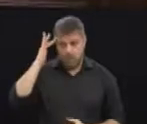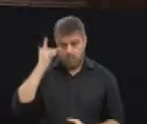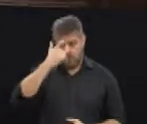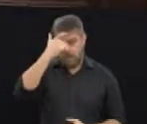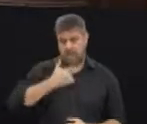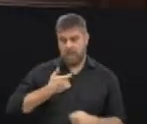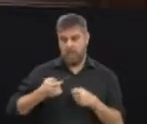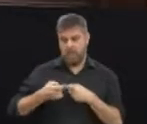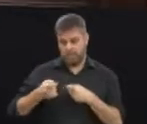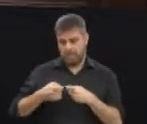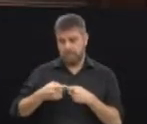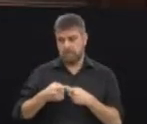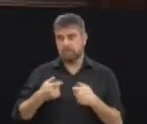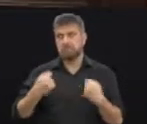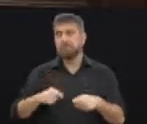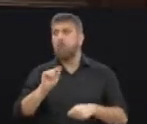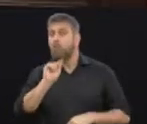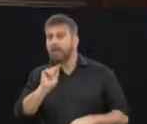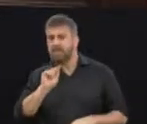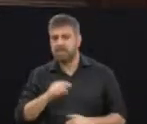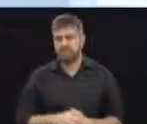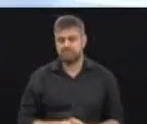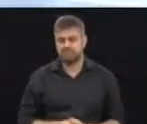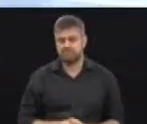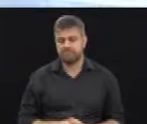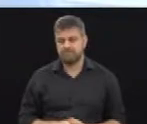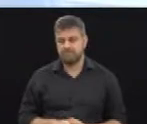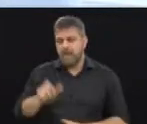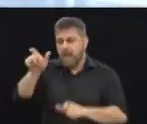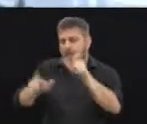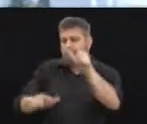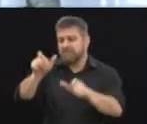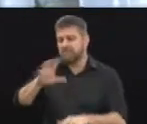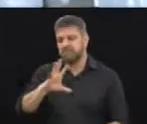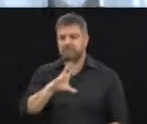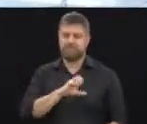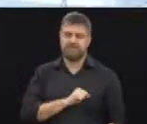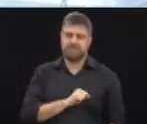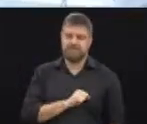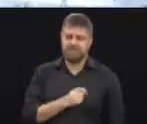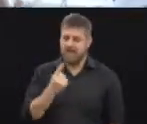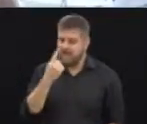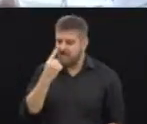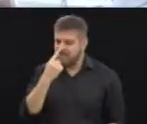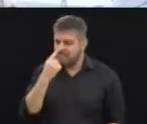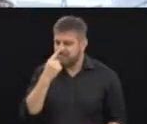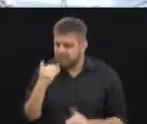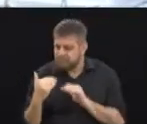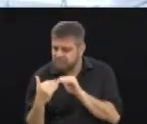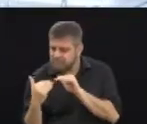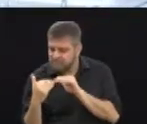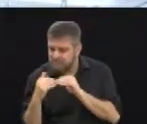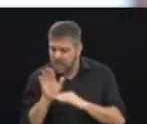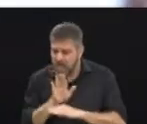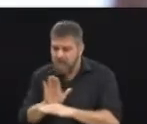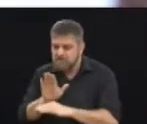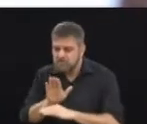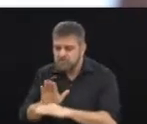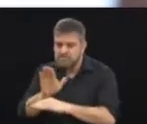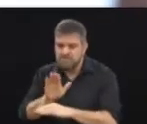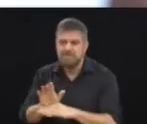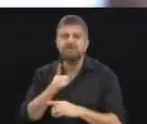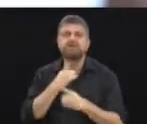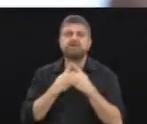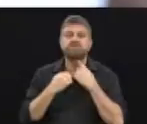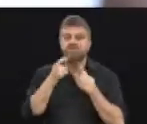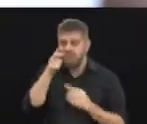Eu acho que para ser médico, eu falo que tem que gostar de gente, tem que gostar de ajudar as pessoas,